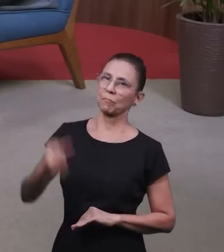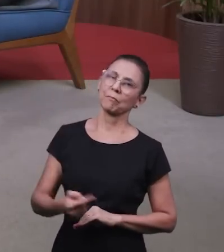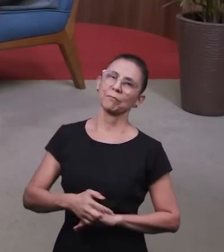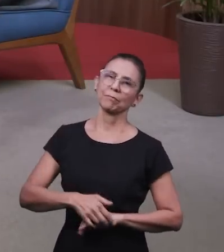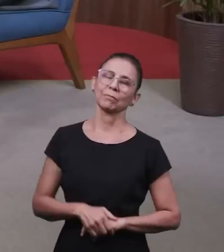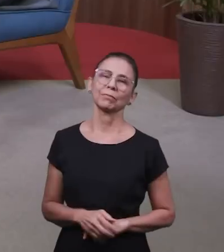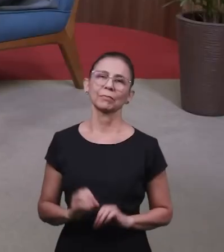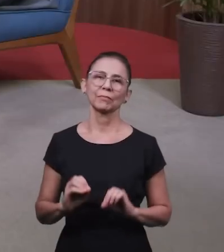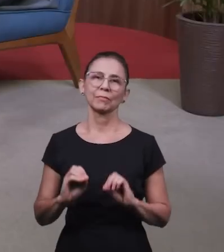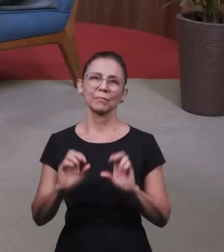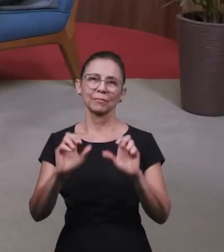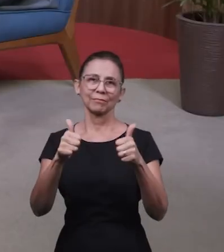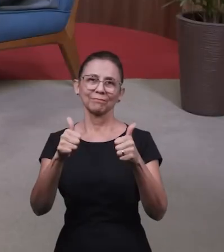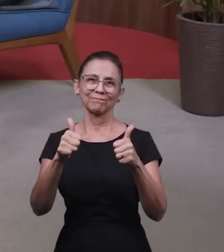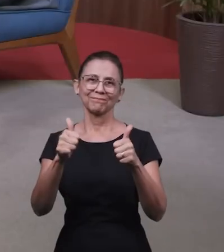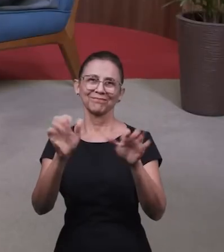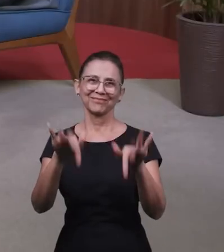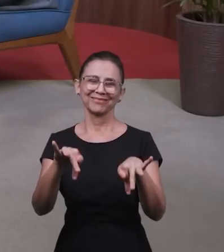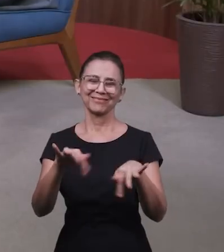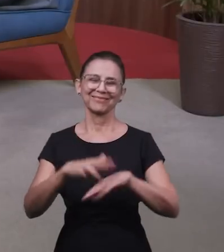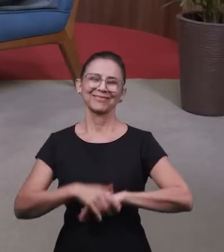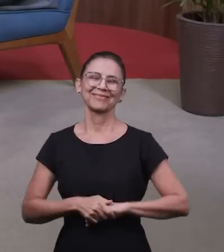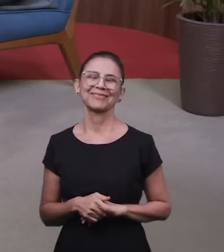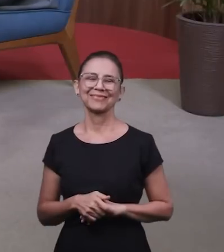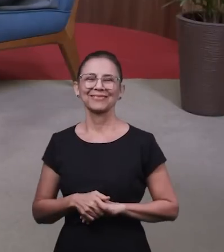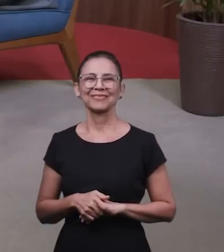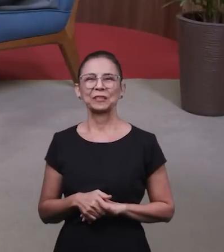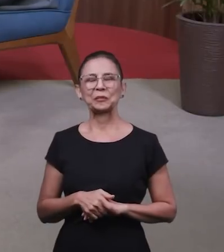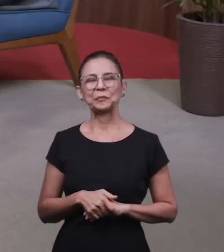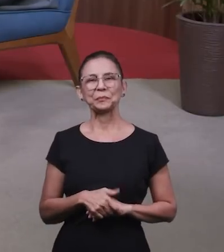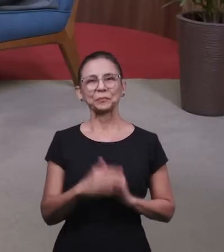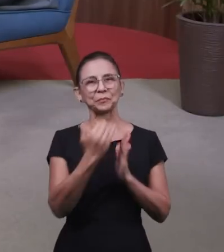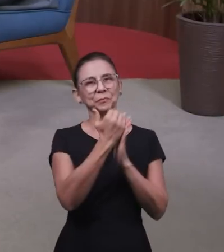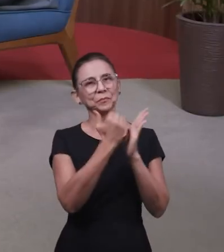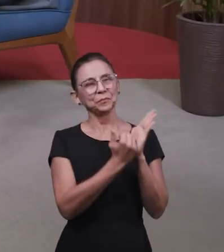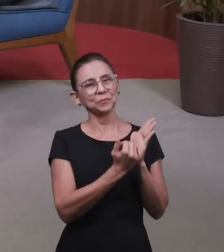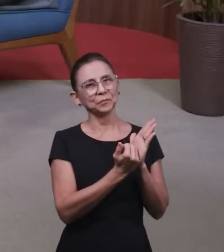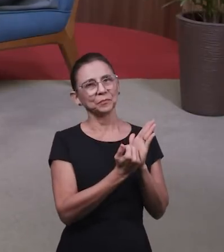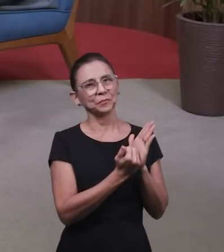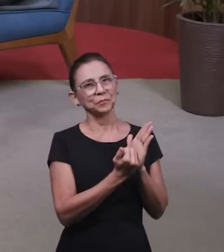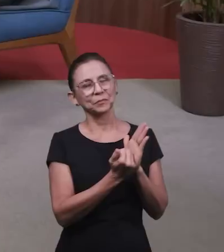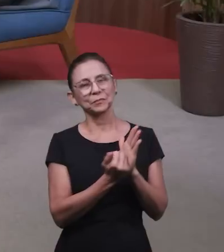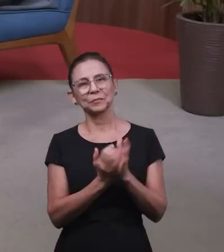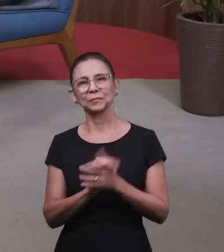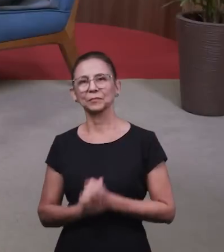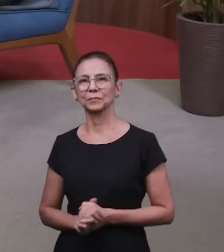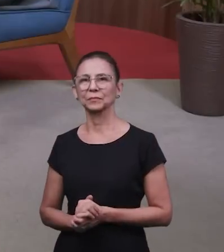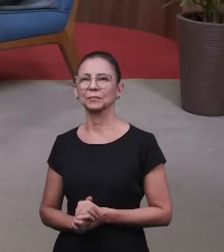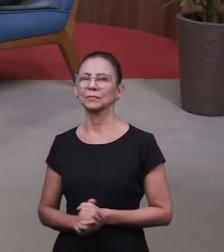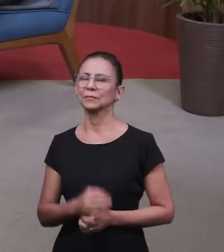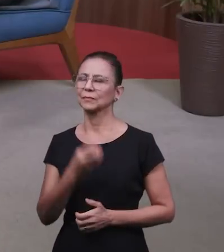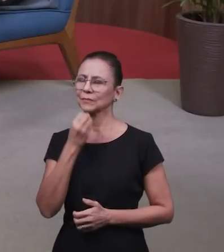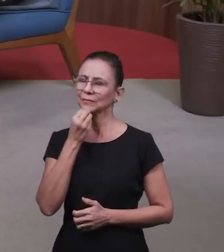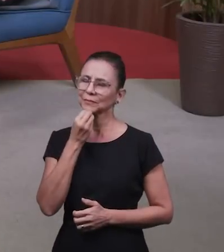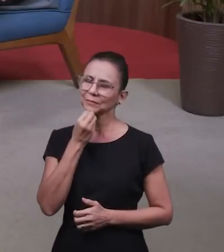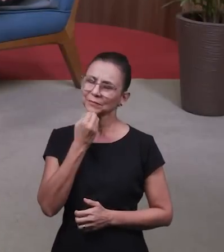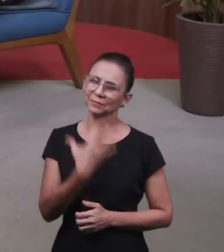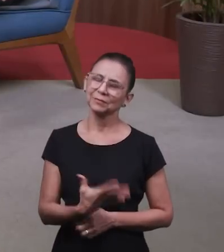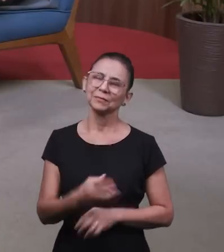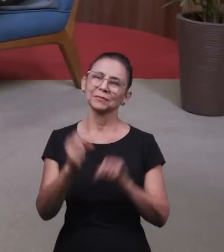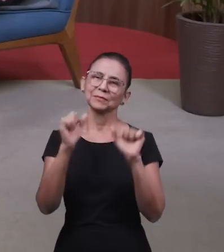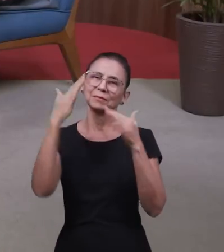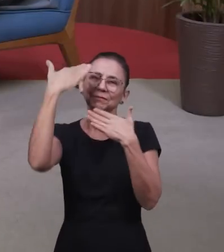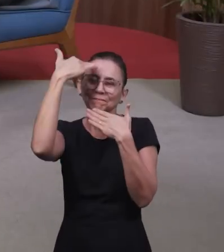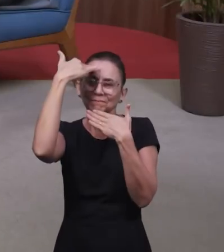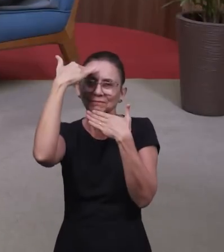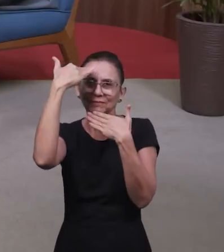vem e participar conosco. Muito bem, chegamos assim ao final deste quadro do Lições do Manaim. Mais uma vez, foi uma bênção